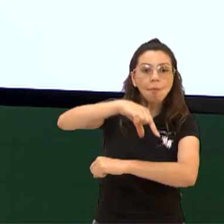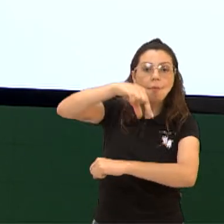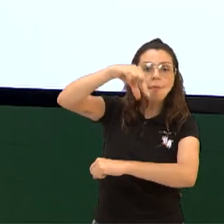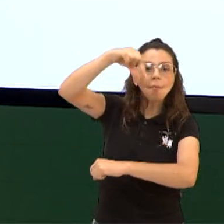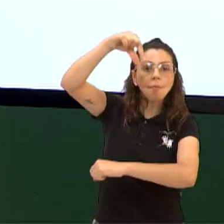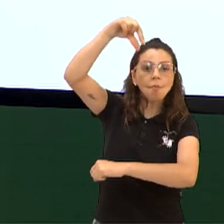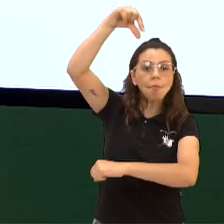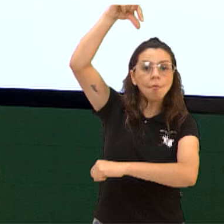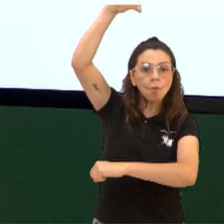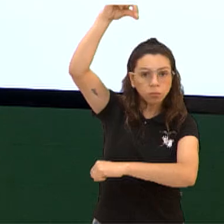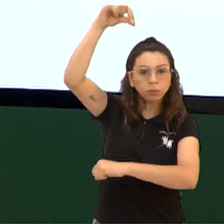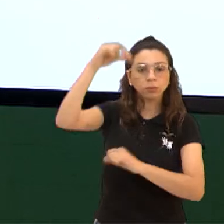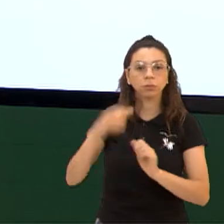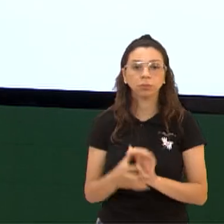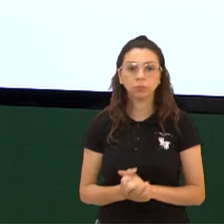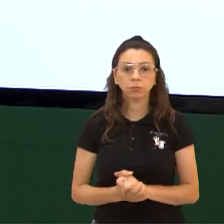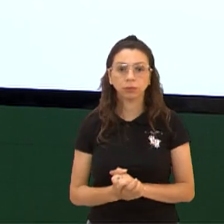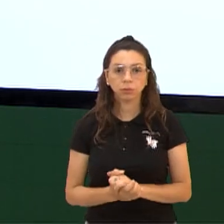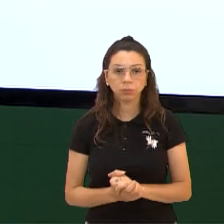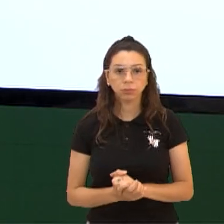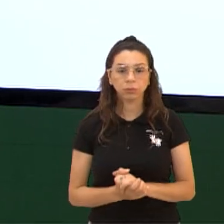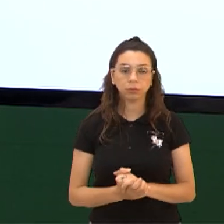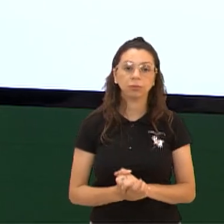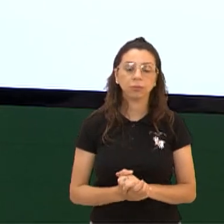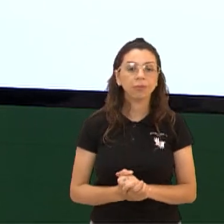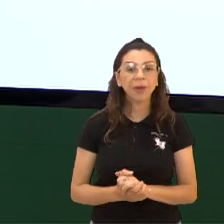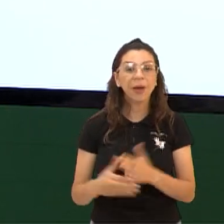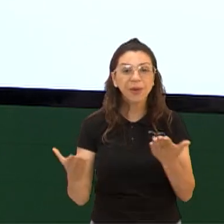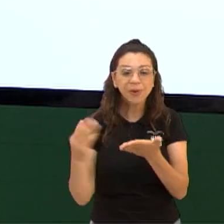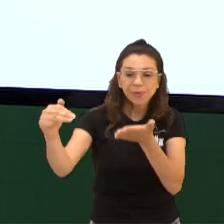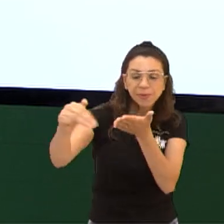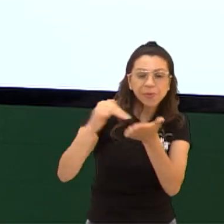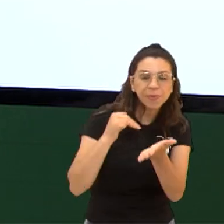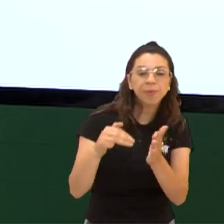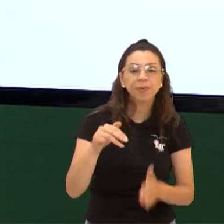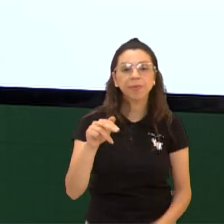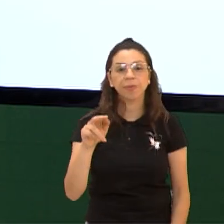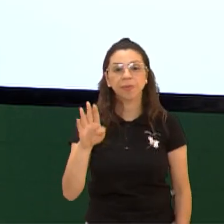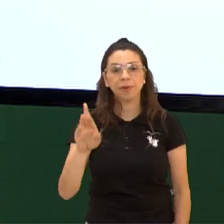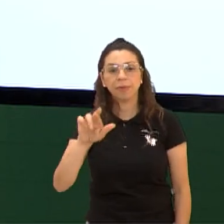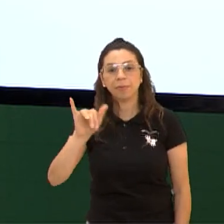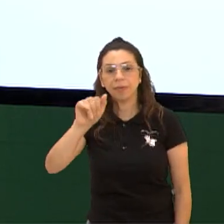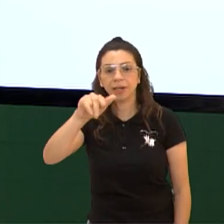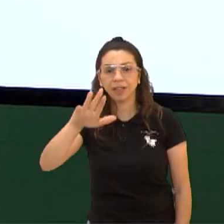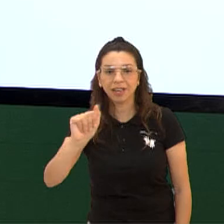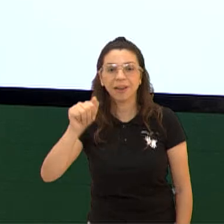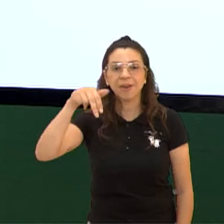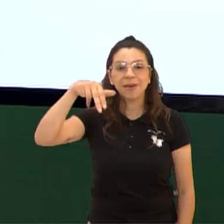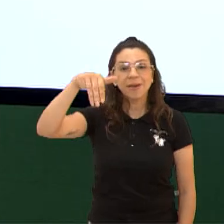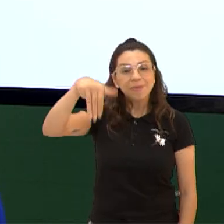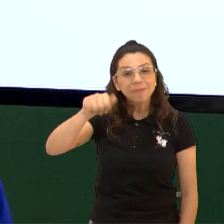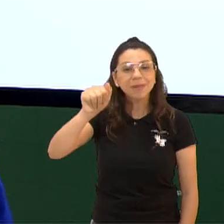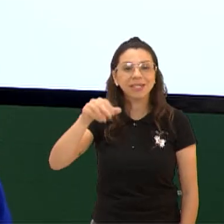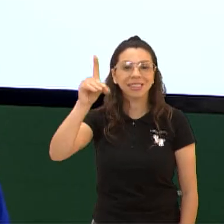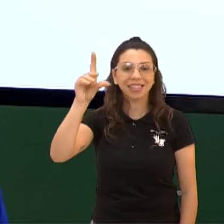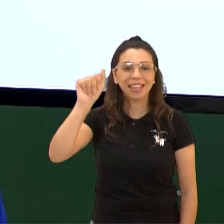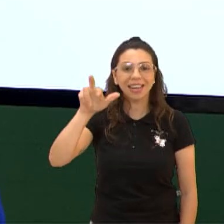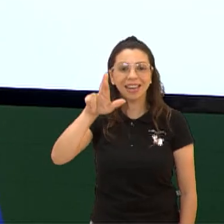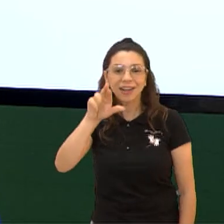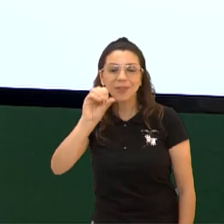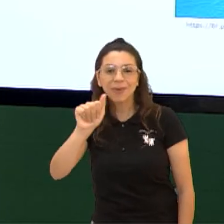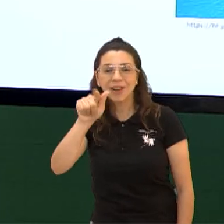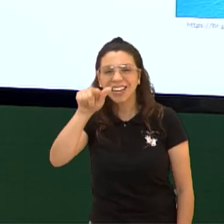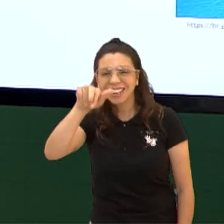mais alto isso é. Olha aqui, recadinhos, Brian, Mandaguari, manda um oi. Oi, Brian,